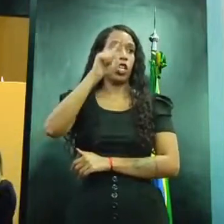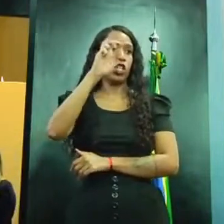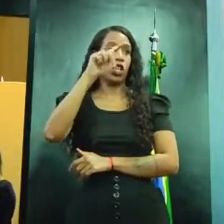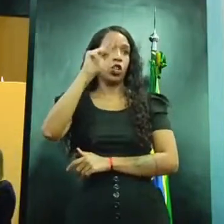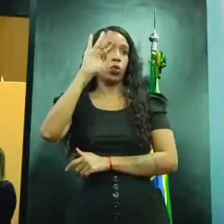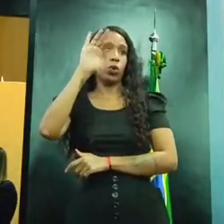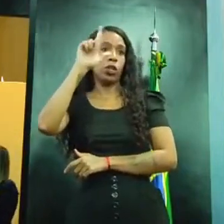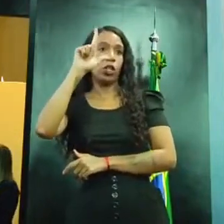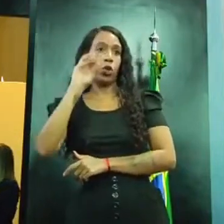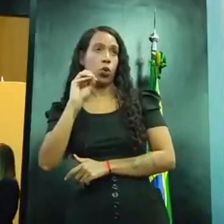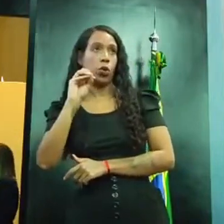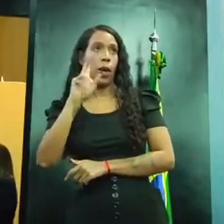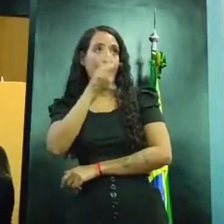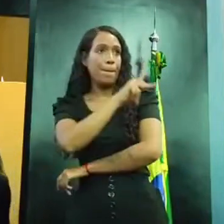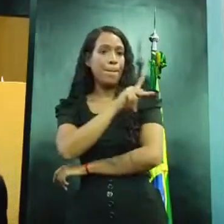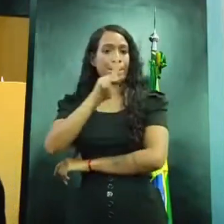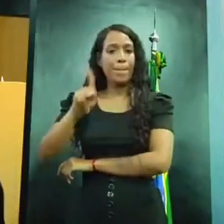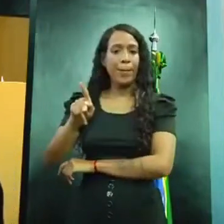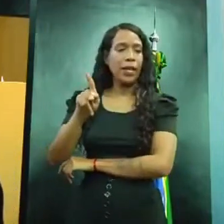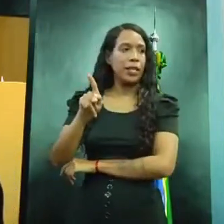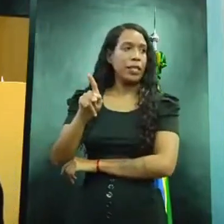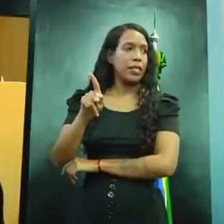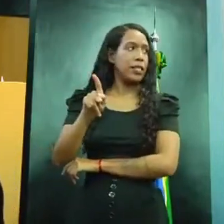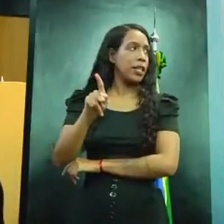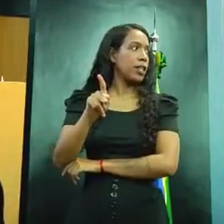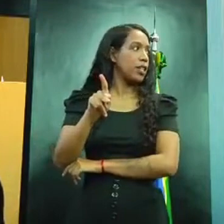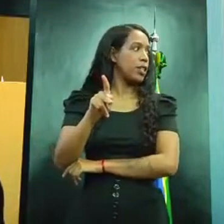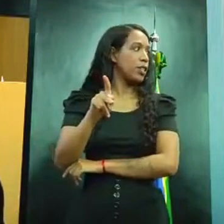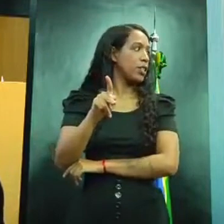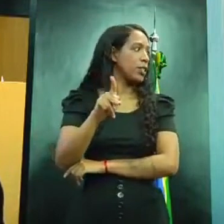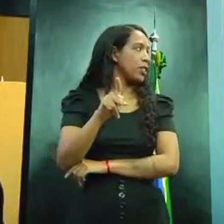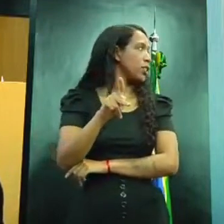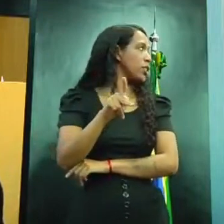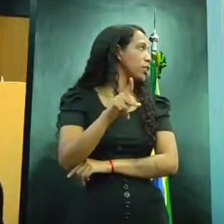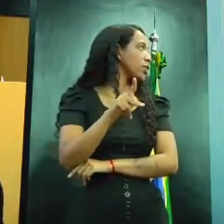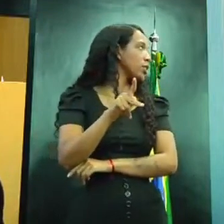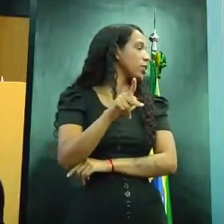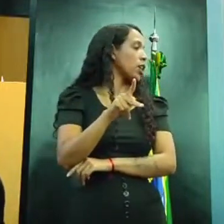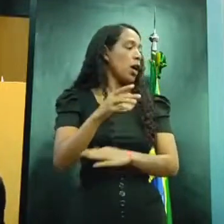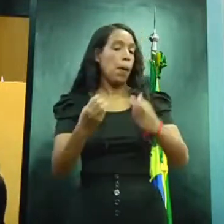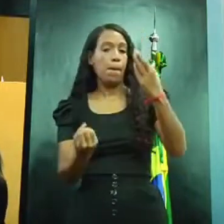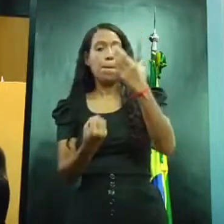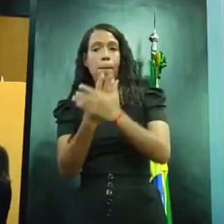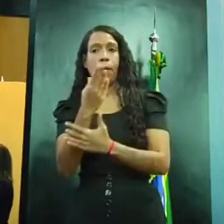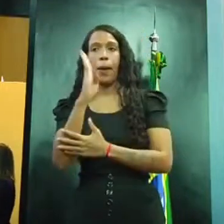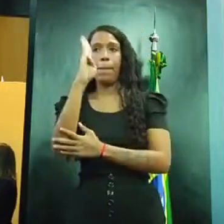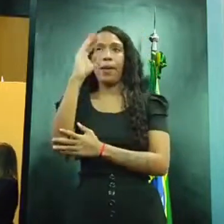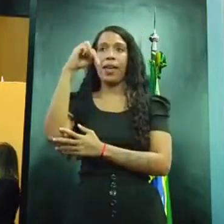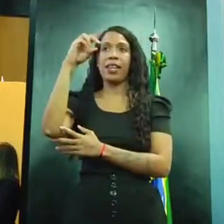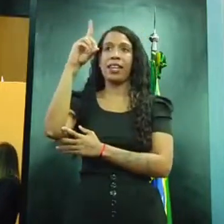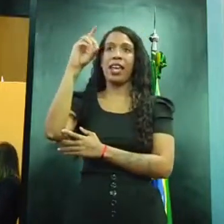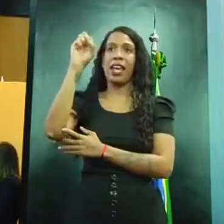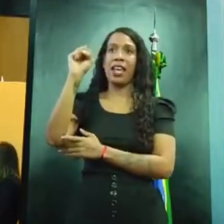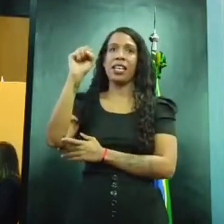Getúlio, presidente mercadante, fundou o BNDES em